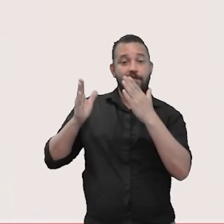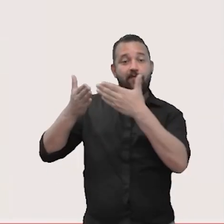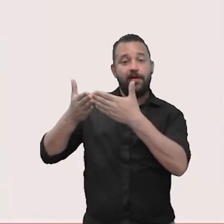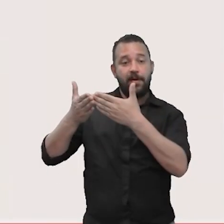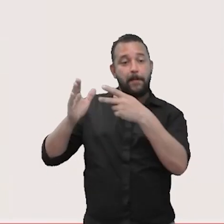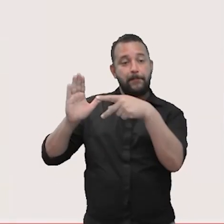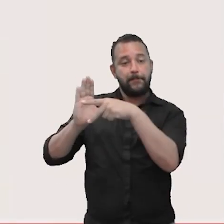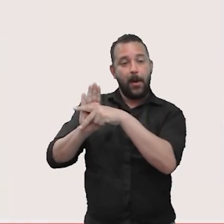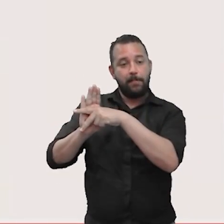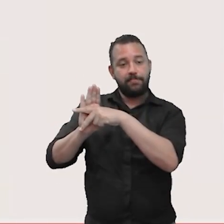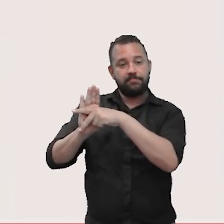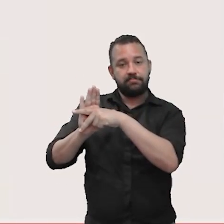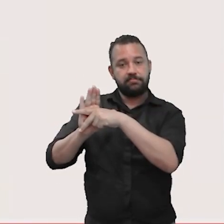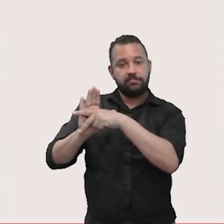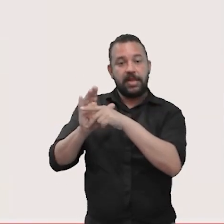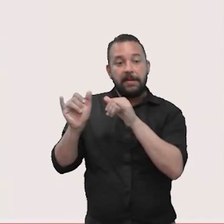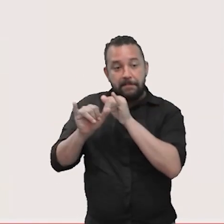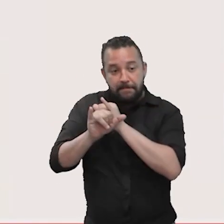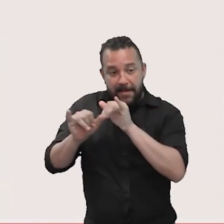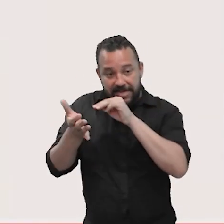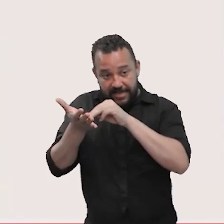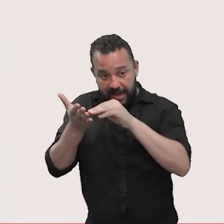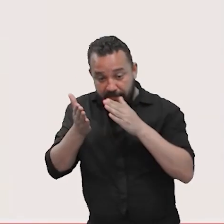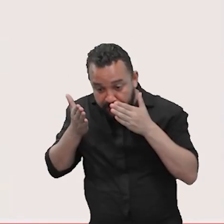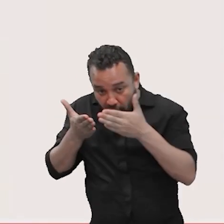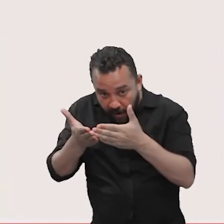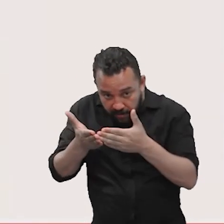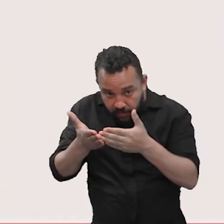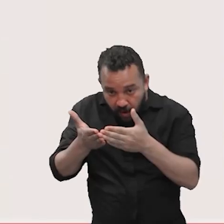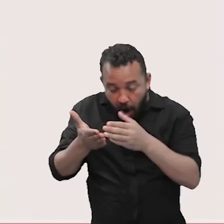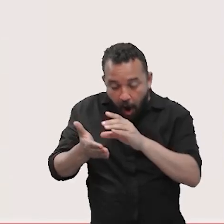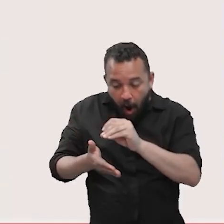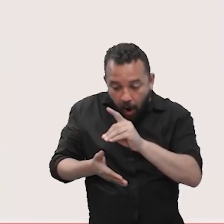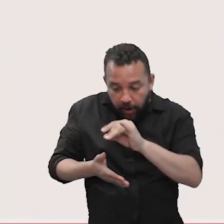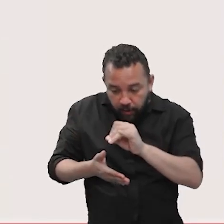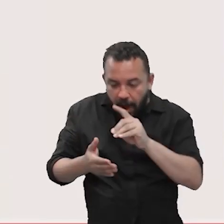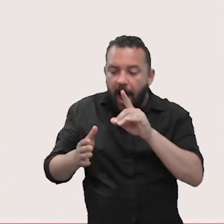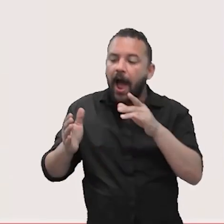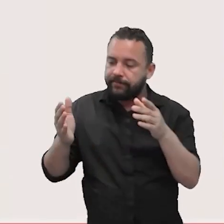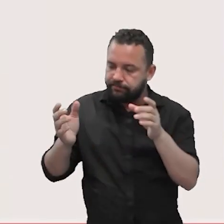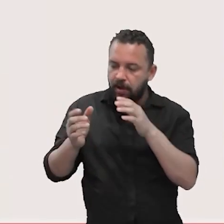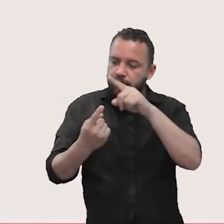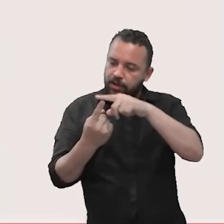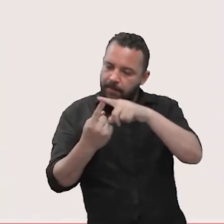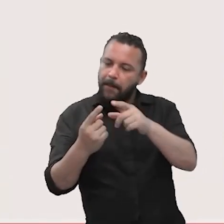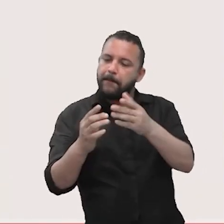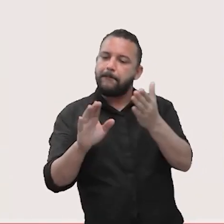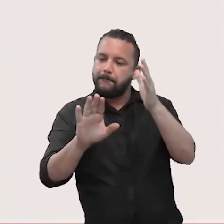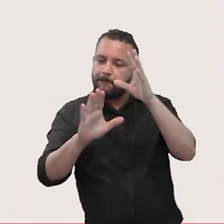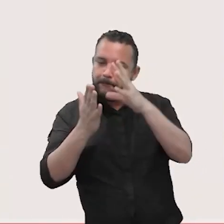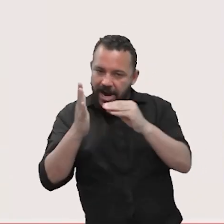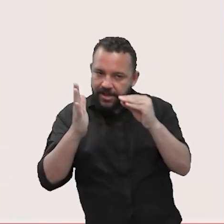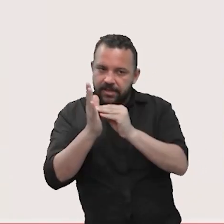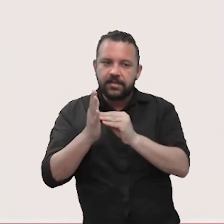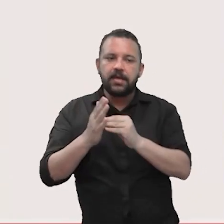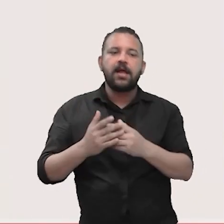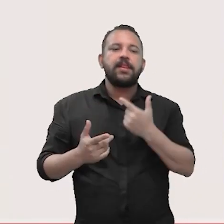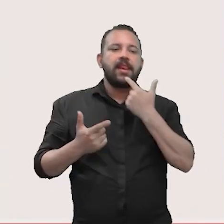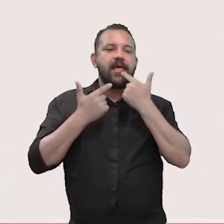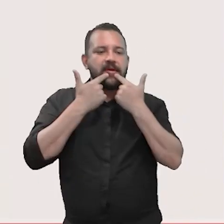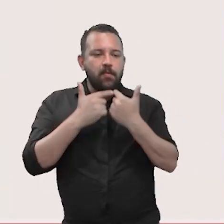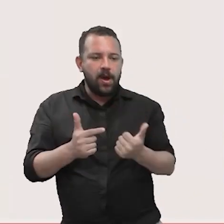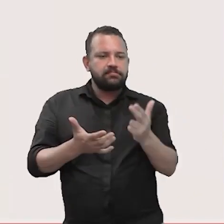matéria constitutiva da mensagem, para o código, temos a função metalinguística. Na linguagem não